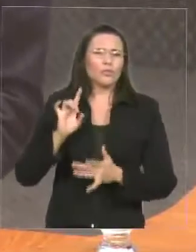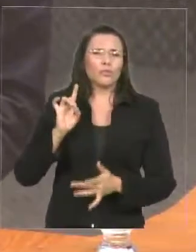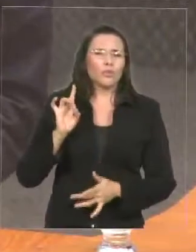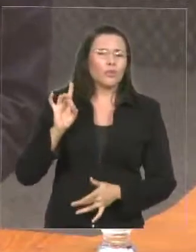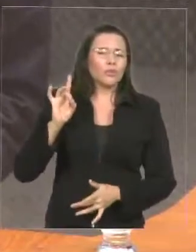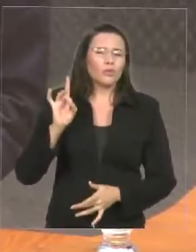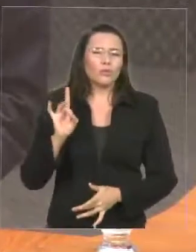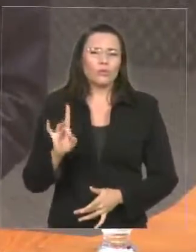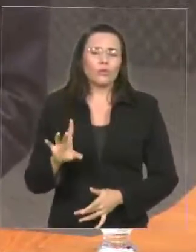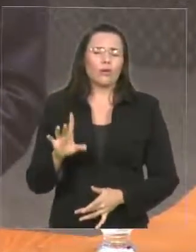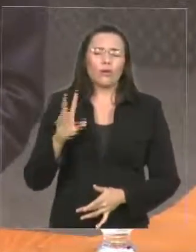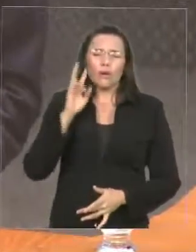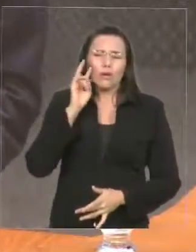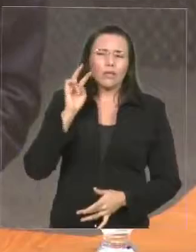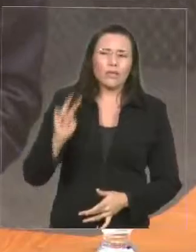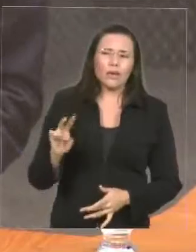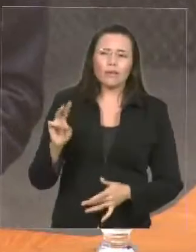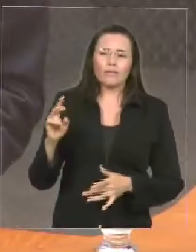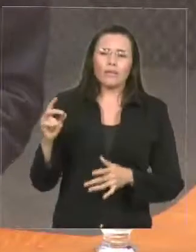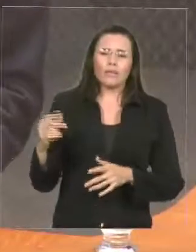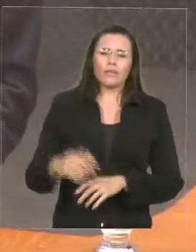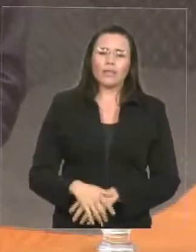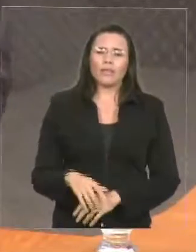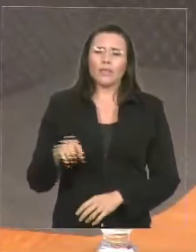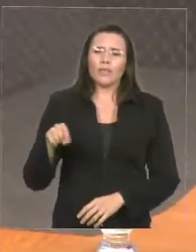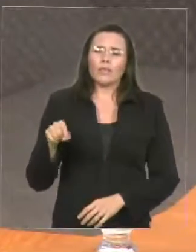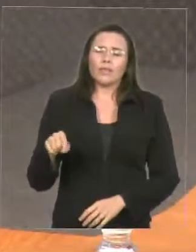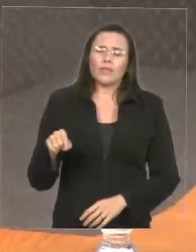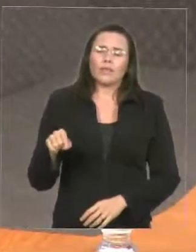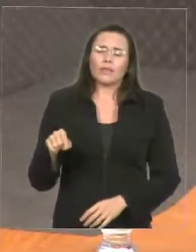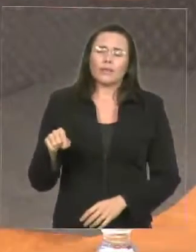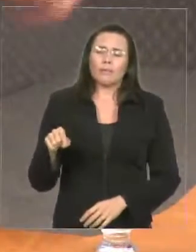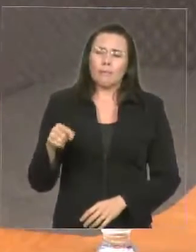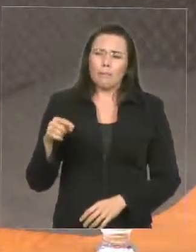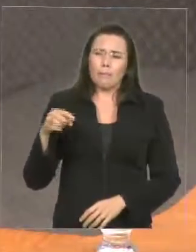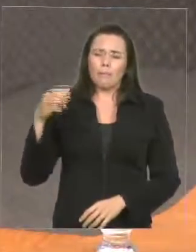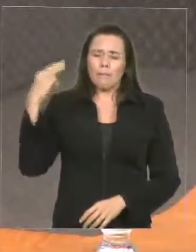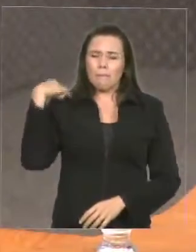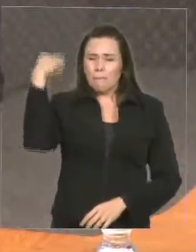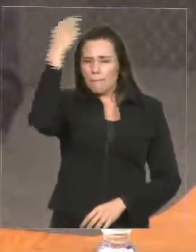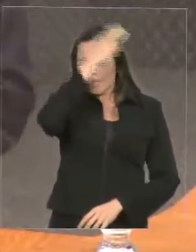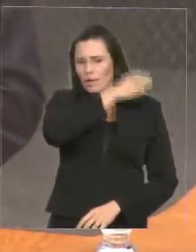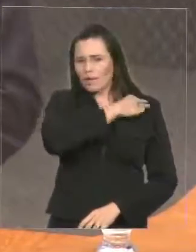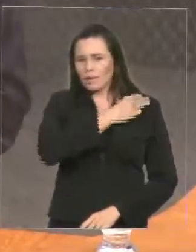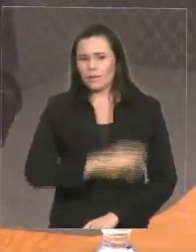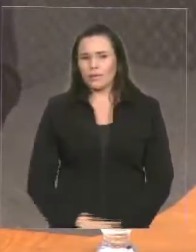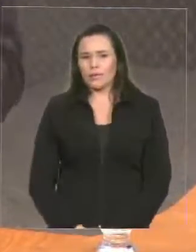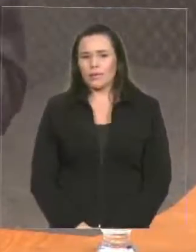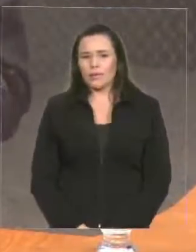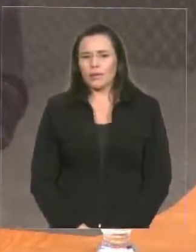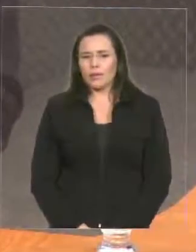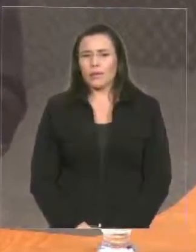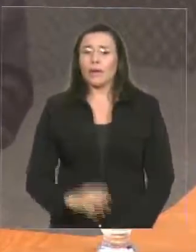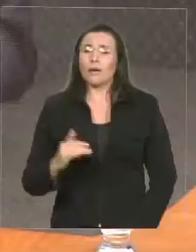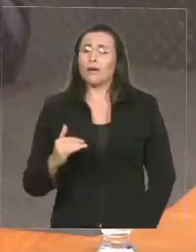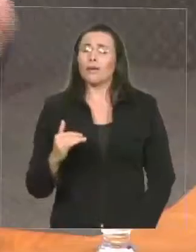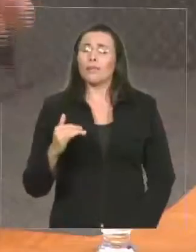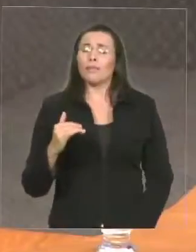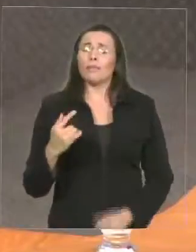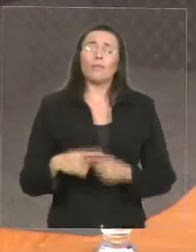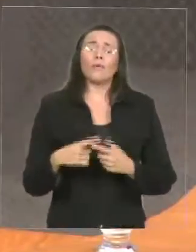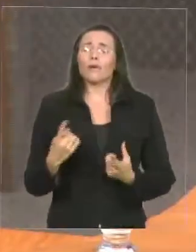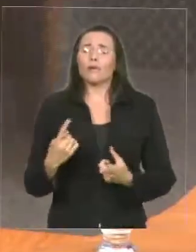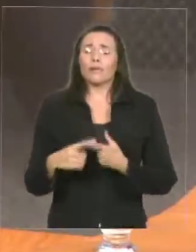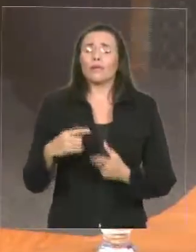neguei Jesus. Aos pés dele, no momento do sacrifício, ou na sua peregrinação, ali estava a mulher, ao seu lado, e foi